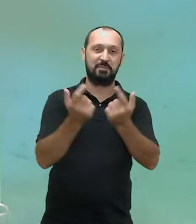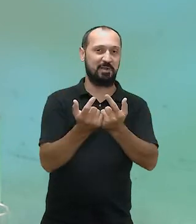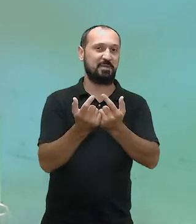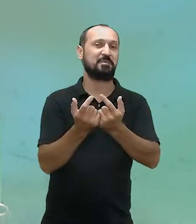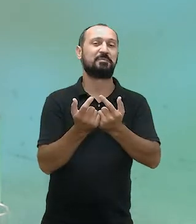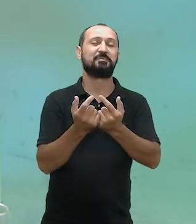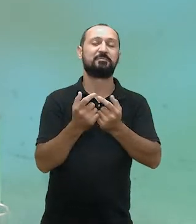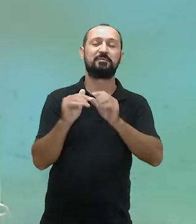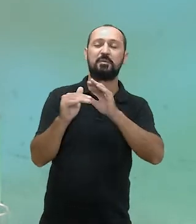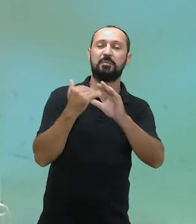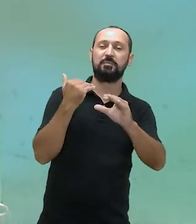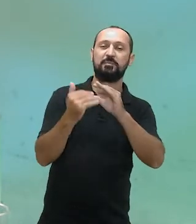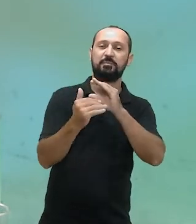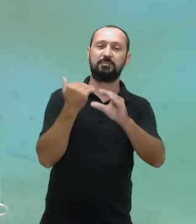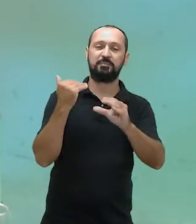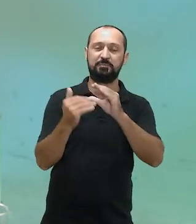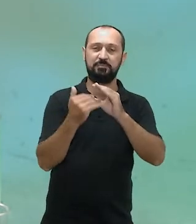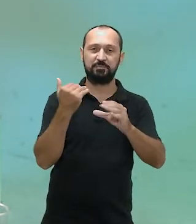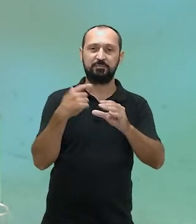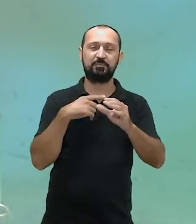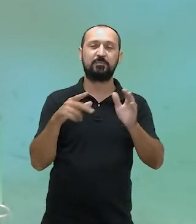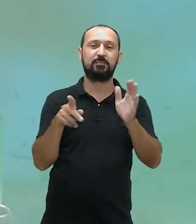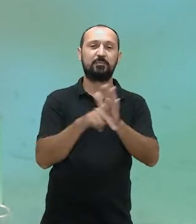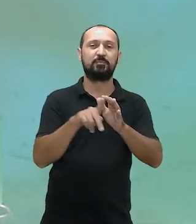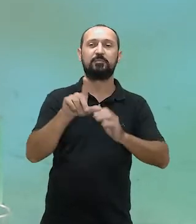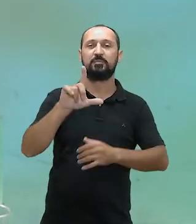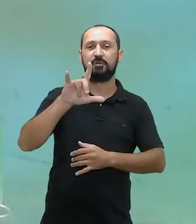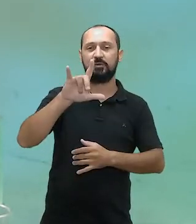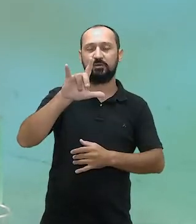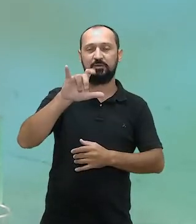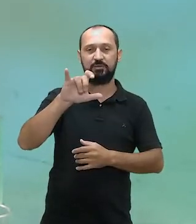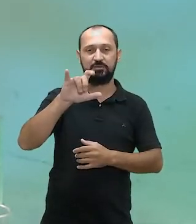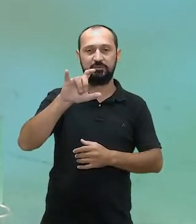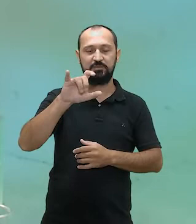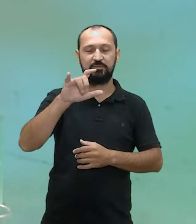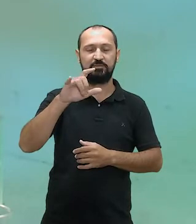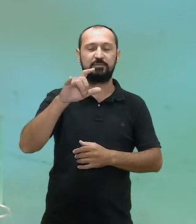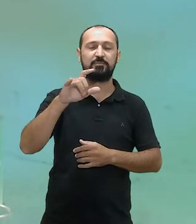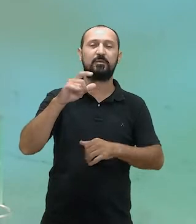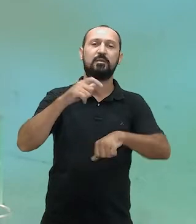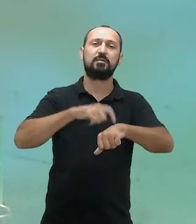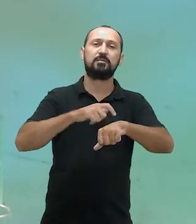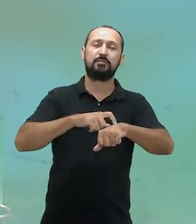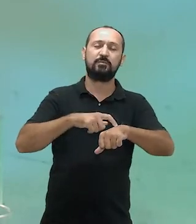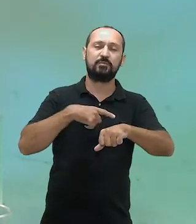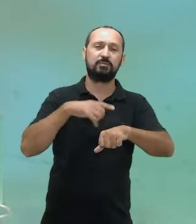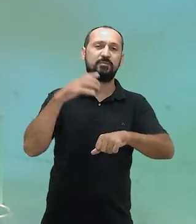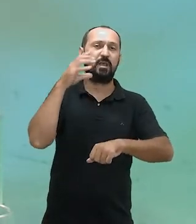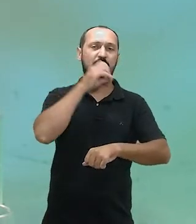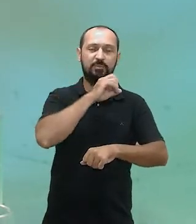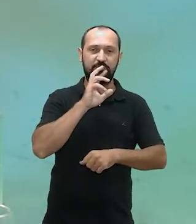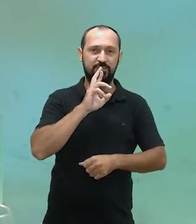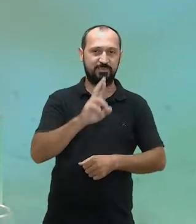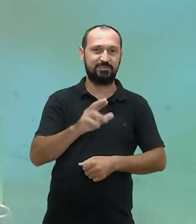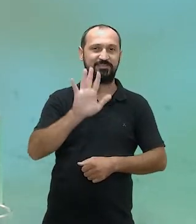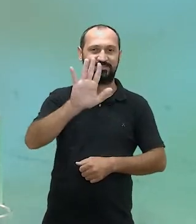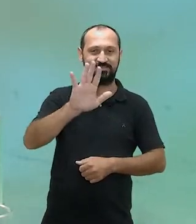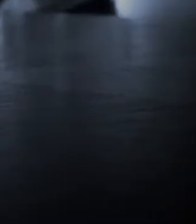Legislativa, enviaram por meio do nosso Instagram e terão elas respondidas daqui a pouco. Fica aí.